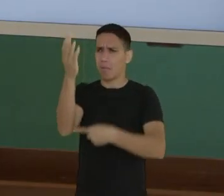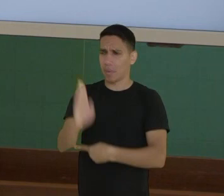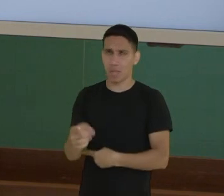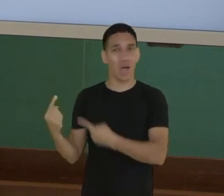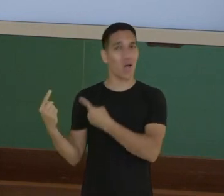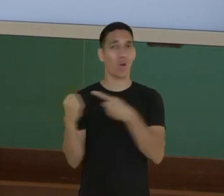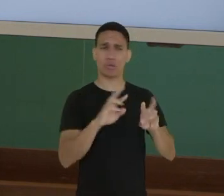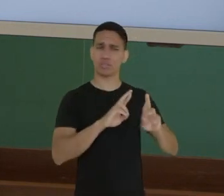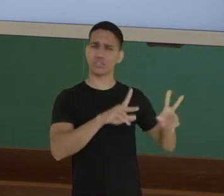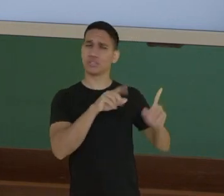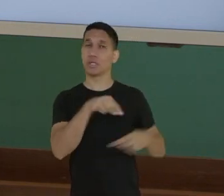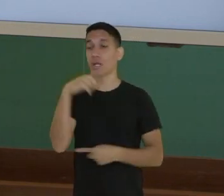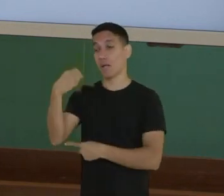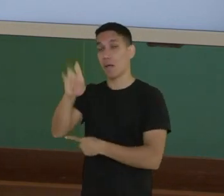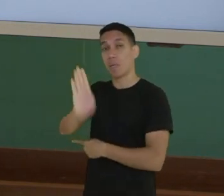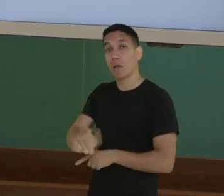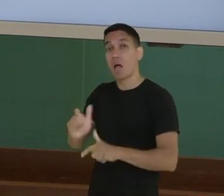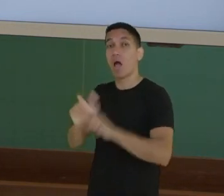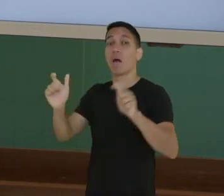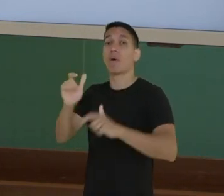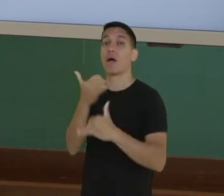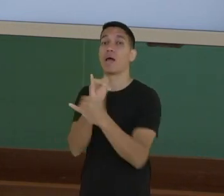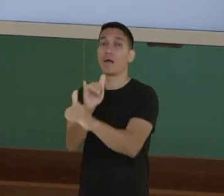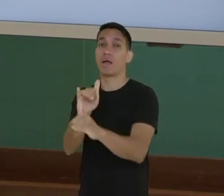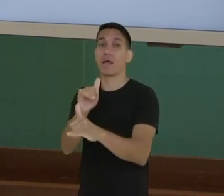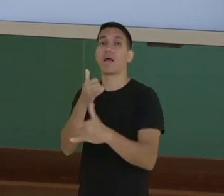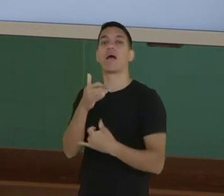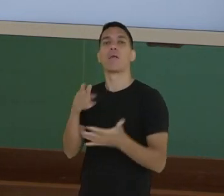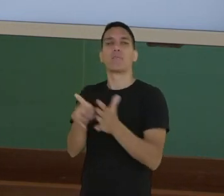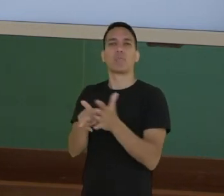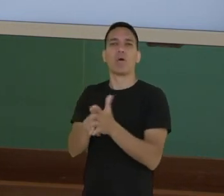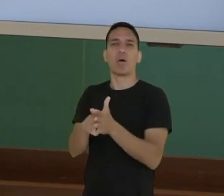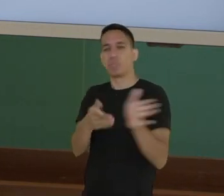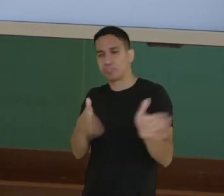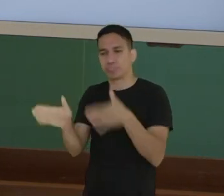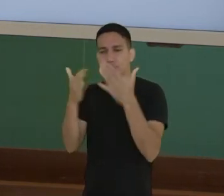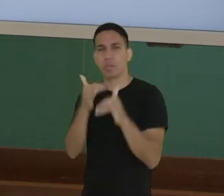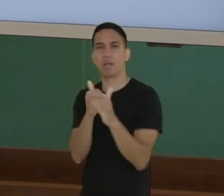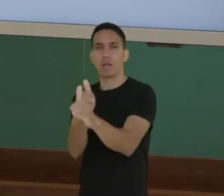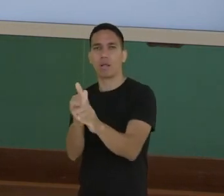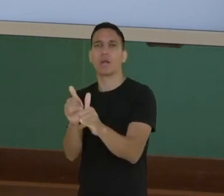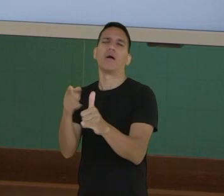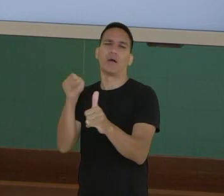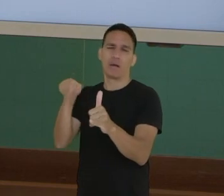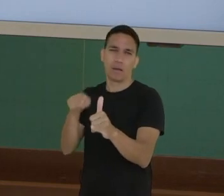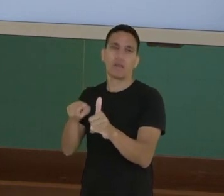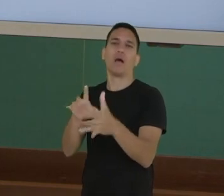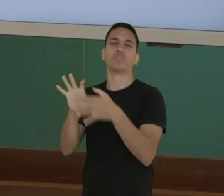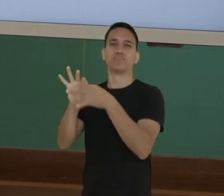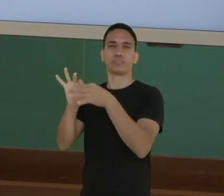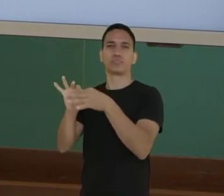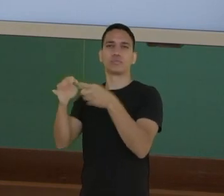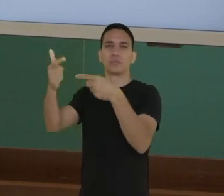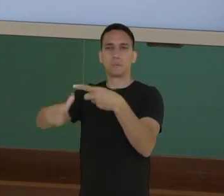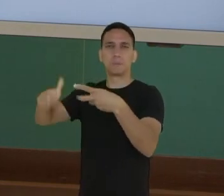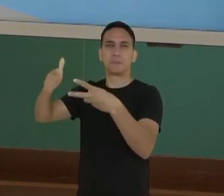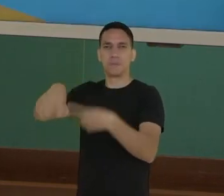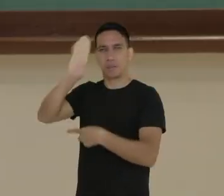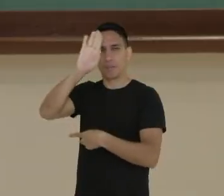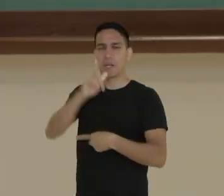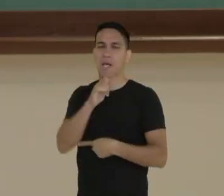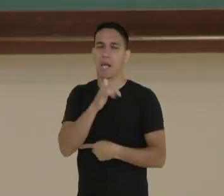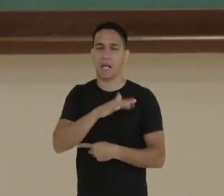isso. O Brasil, grande parte da sua energia elétrica é produzida através de fontes renováveis, principalmente a fonte hidráulica.